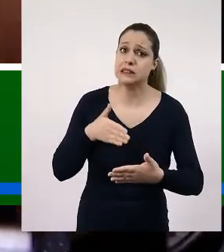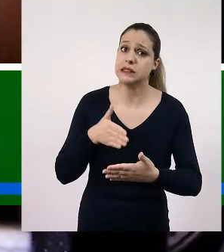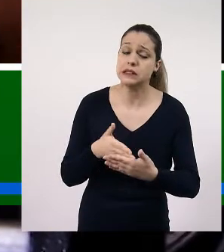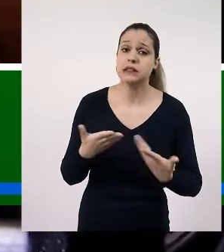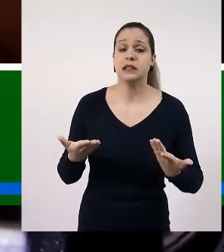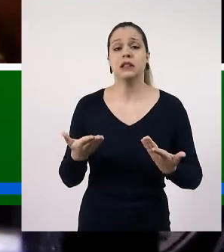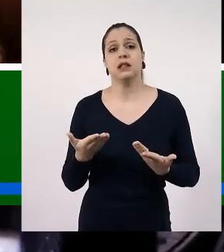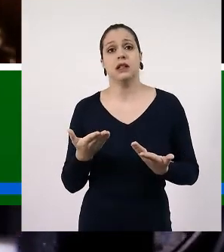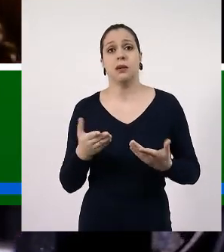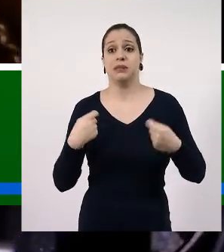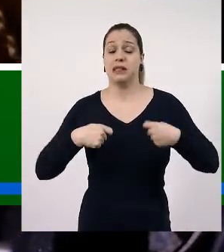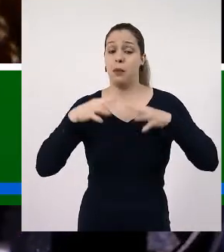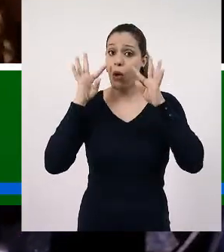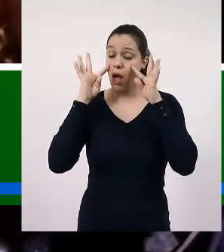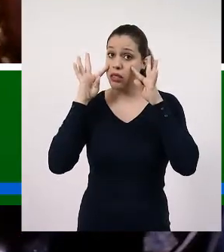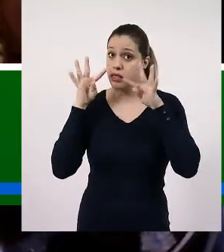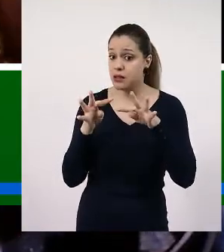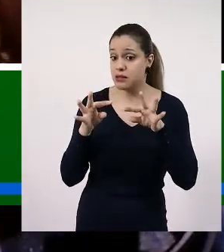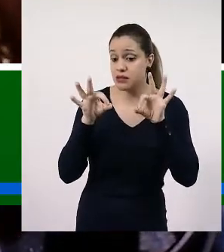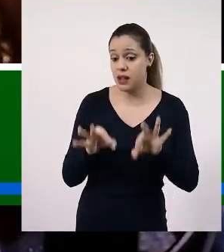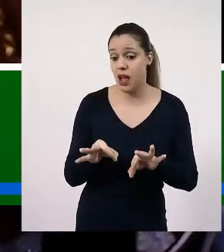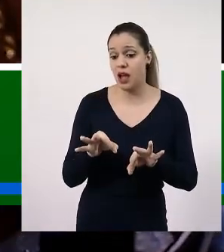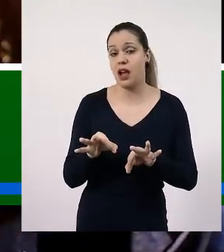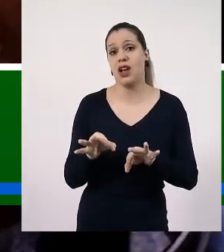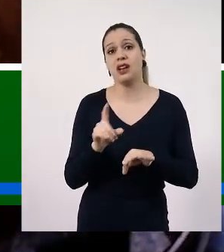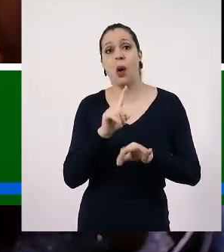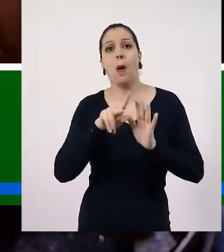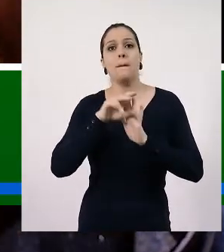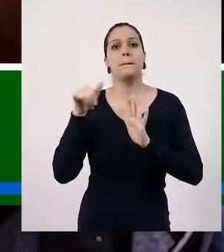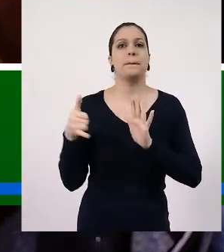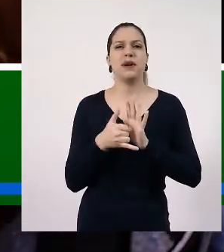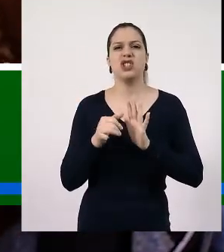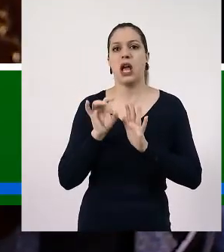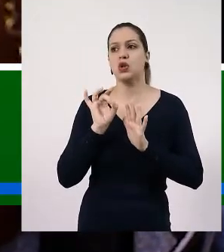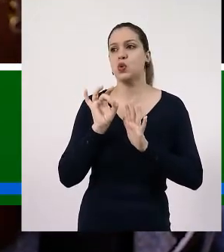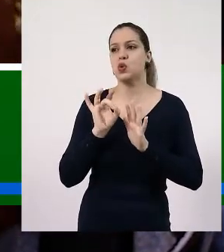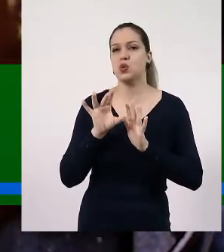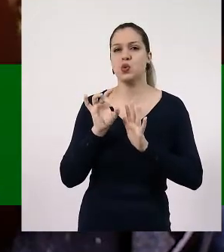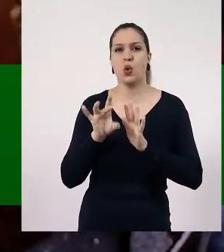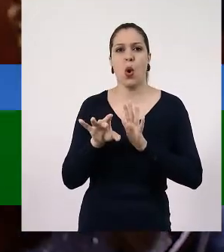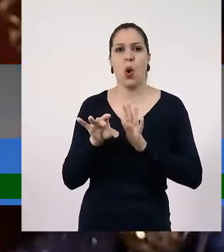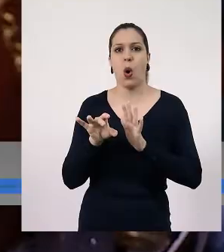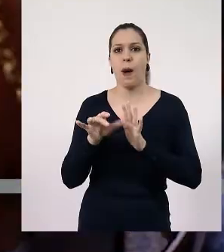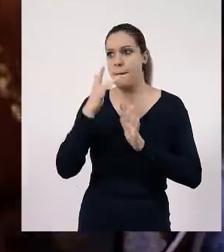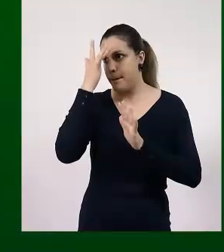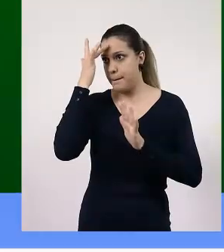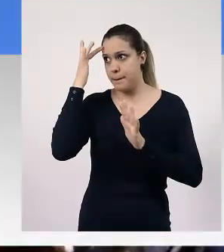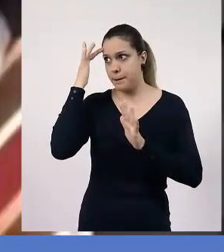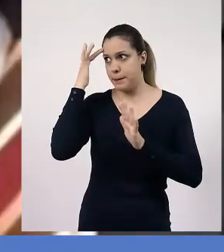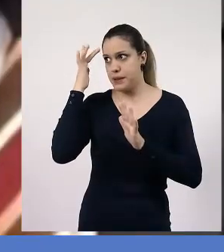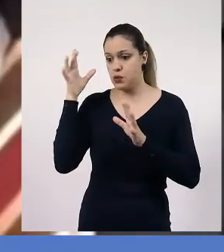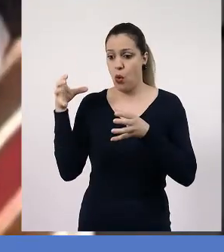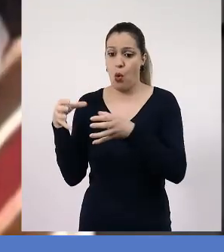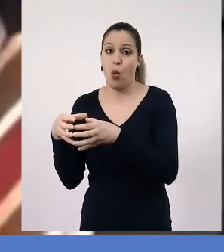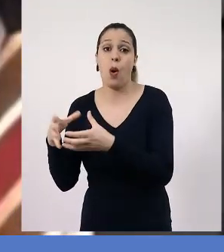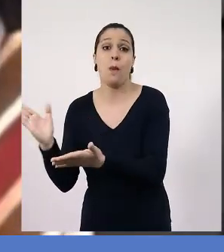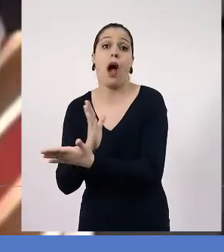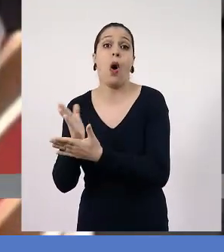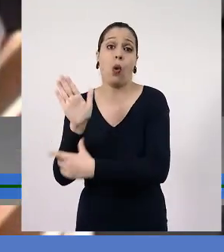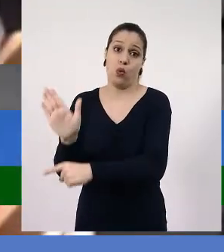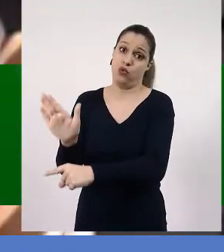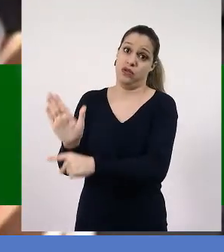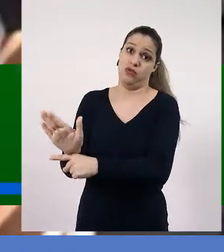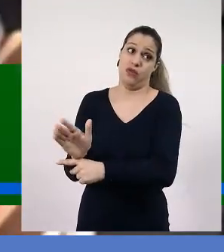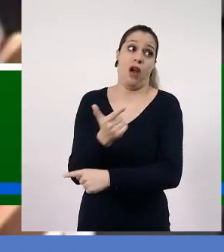isso, para que não sejam projetos só para movimentar classe A ou classe B, para alguns segmentos, e